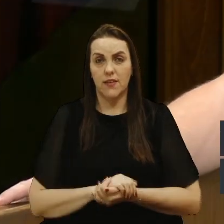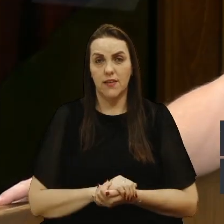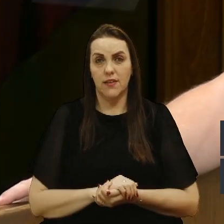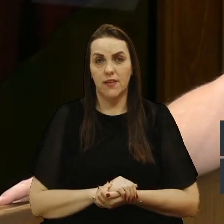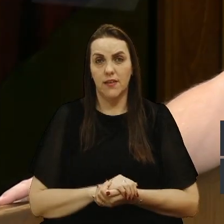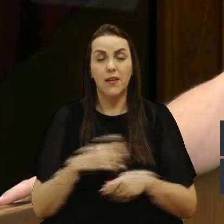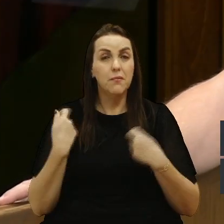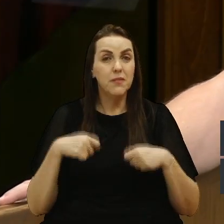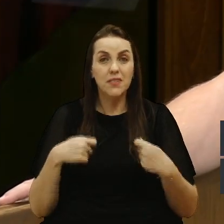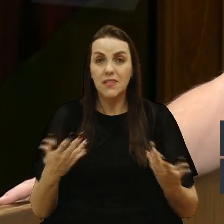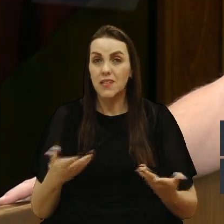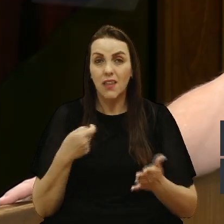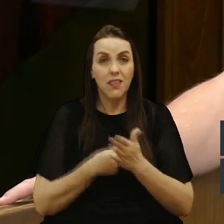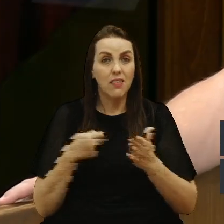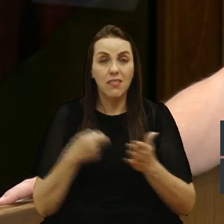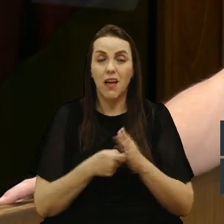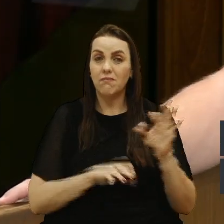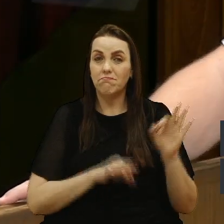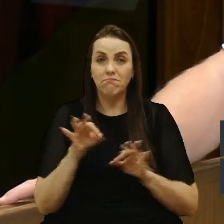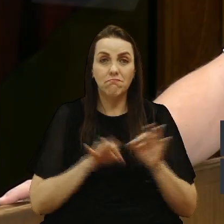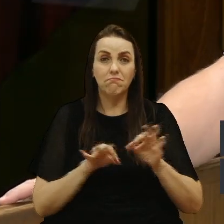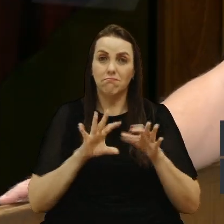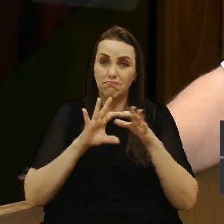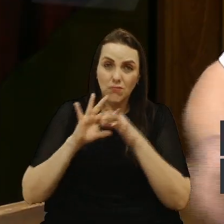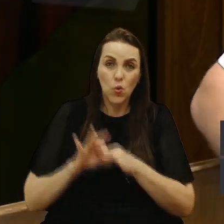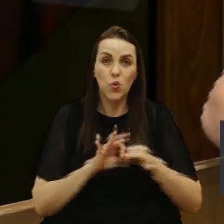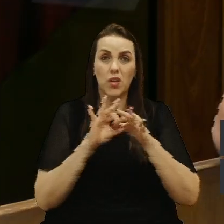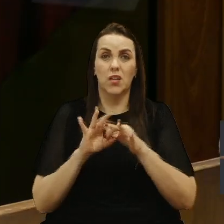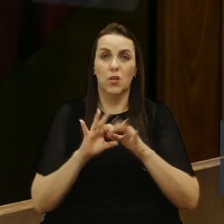Nós precisamos tentar construir uma unicidade